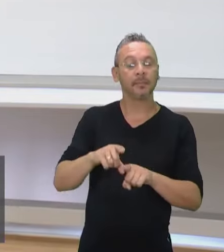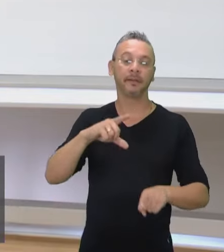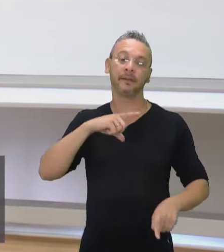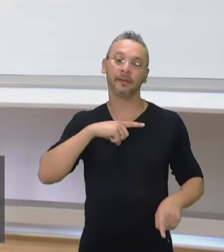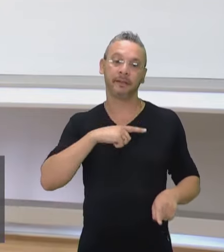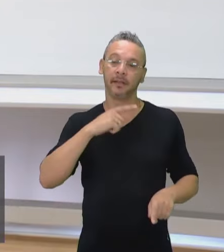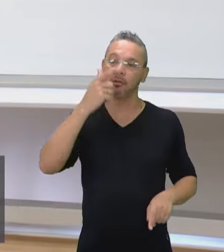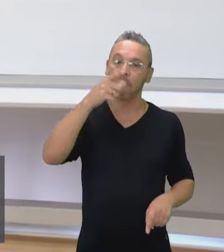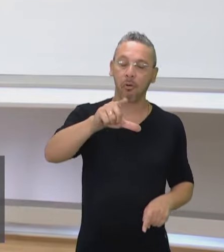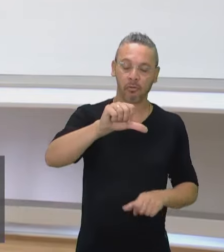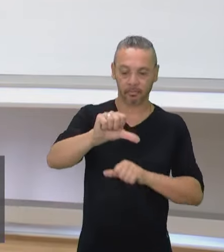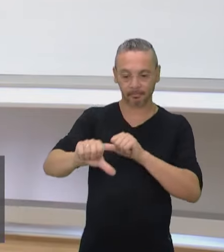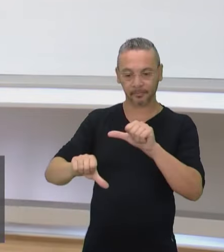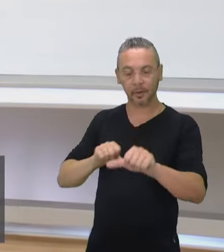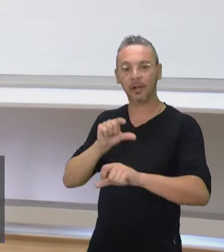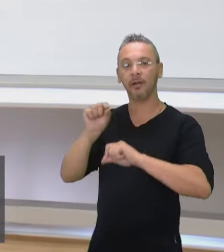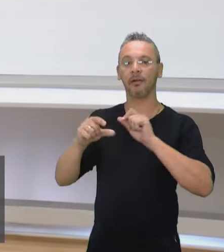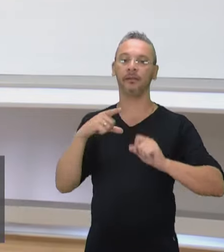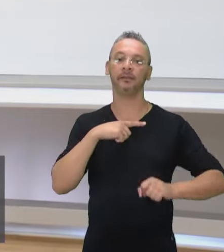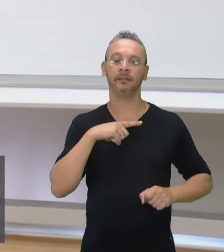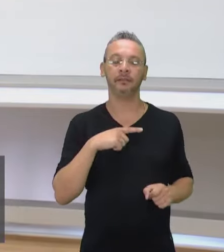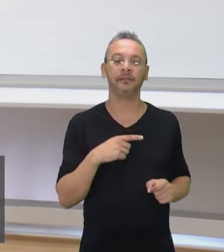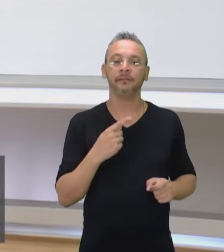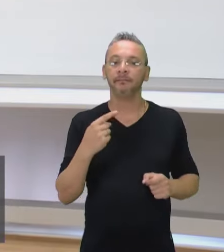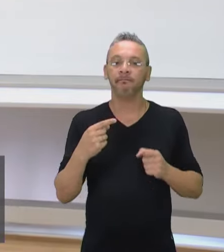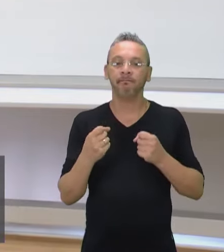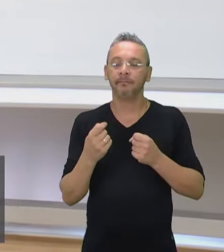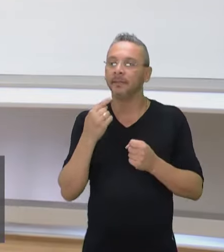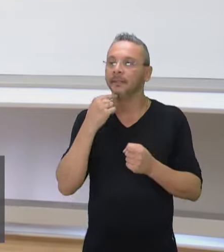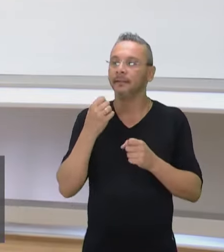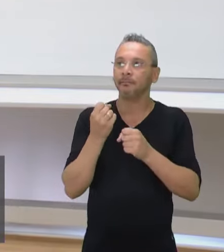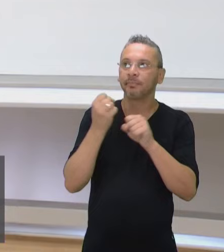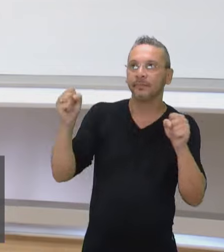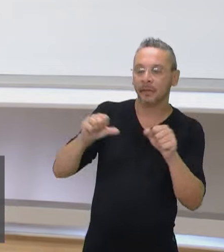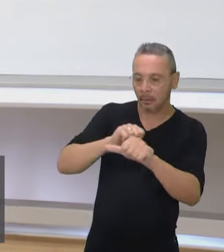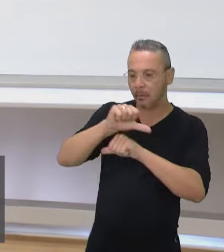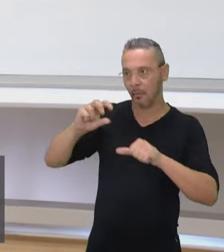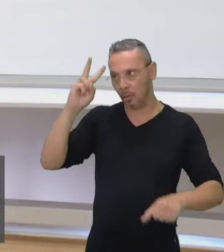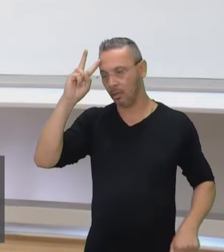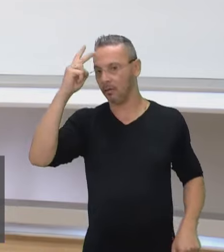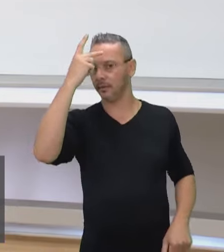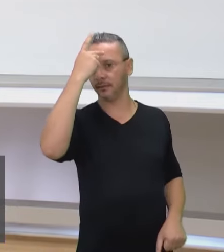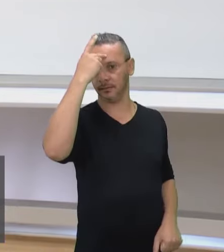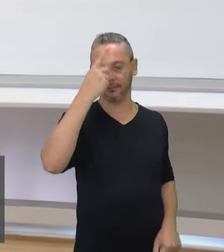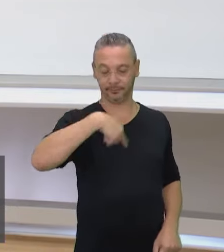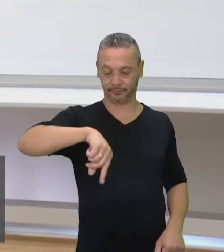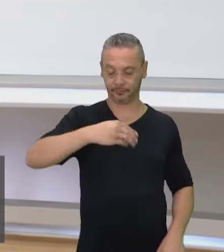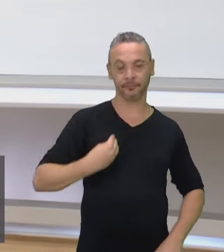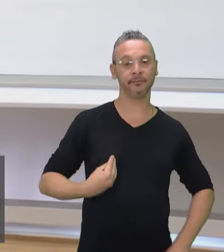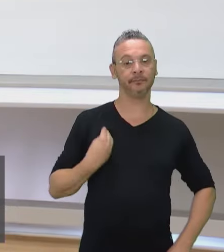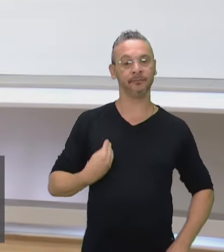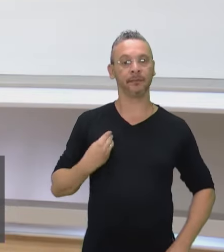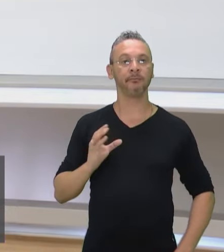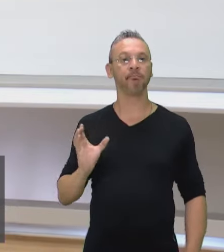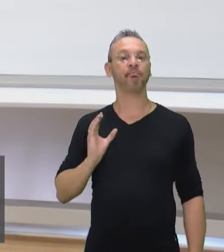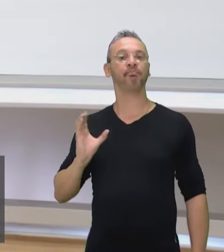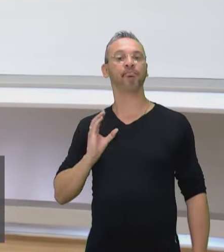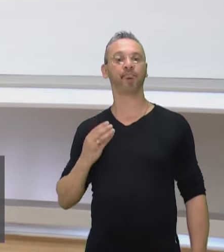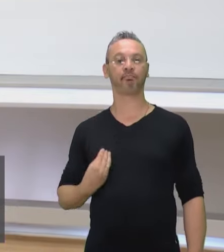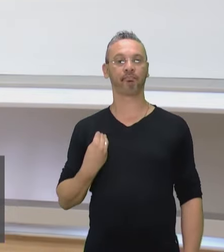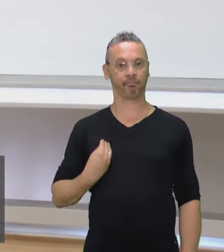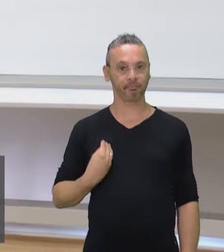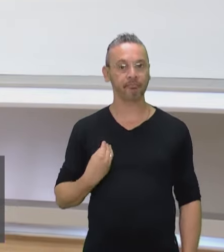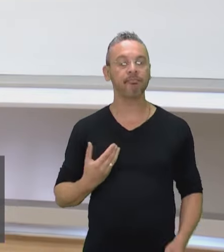uma outra transformação social que simplesmente rompa com essa ideia, né? Então nós vivemos no mundo capitalista,